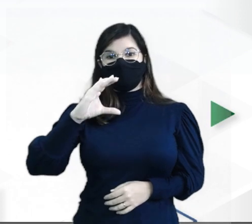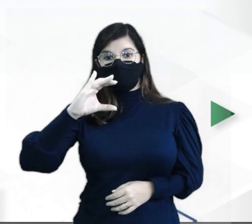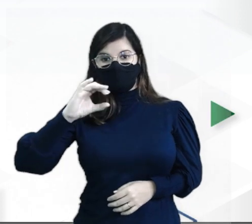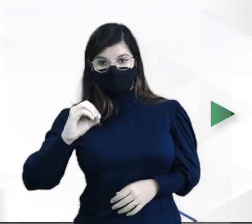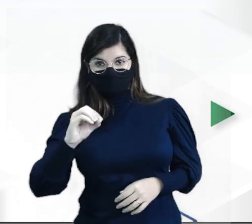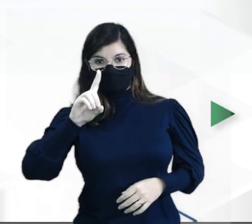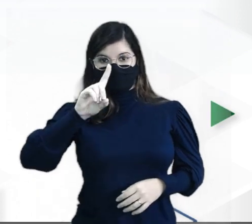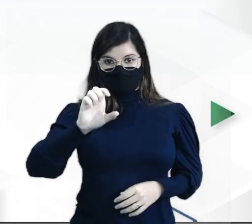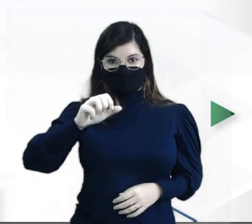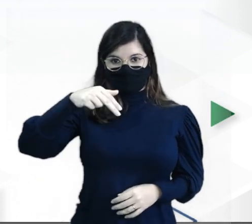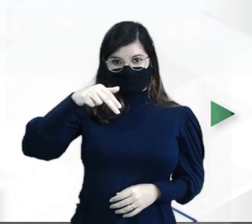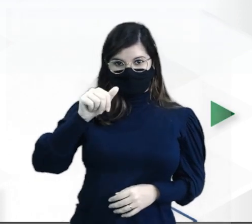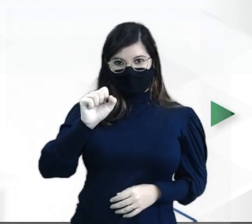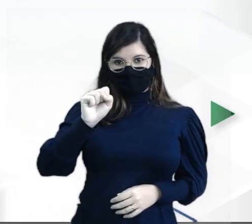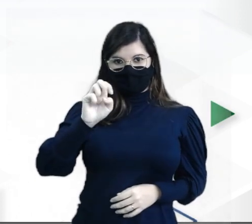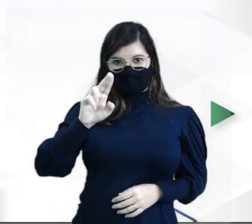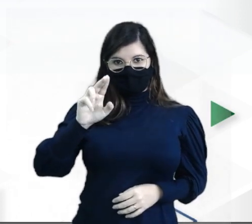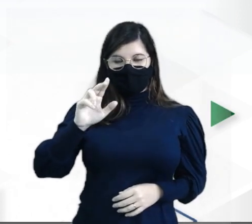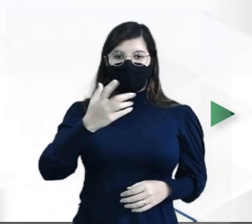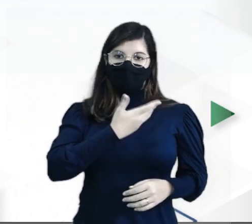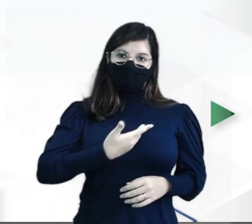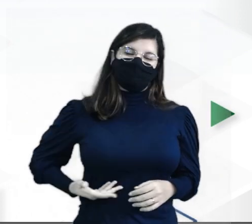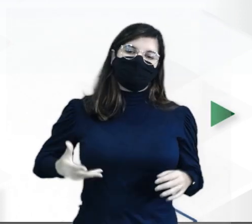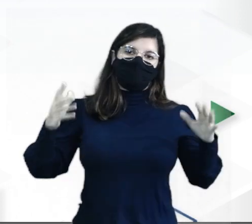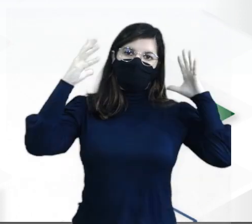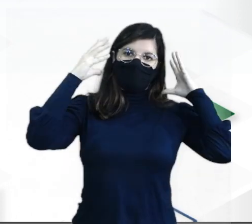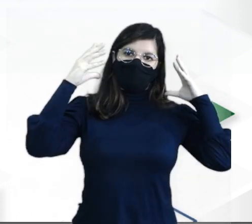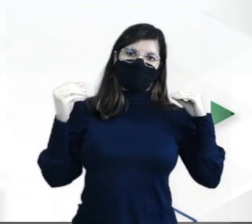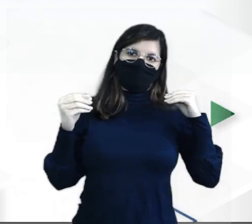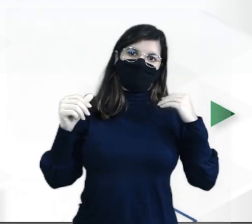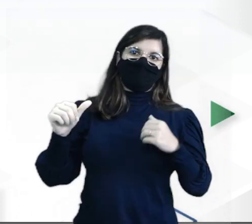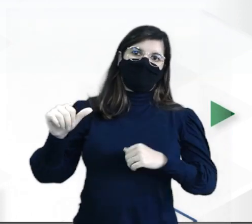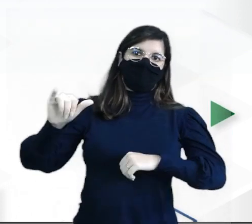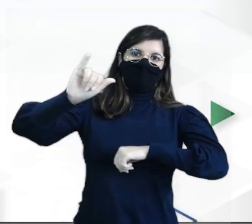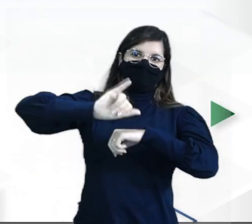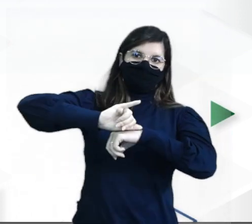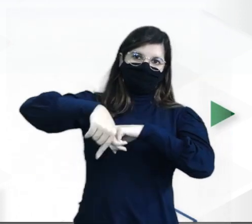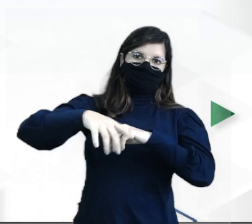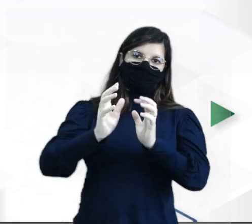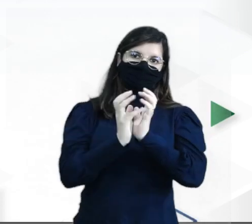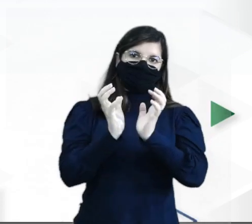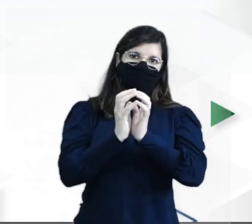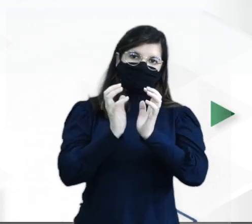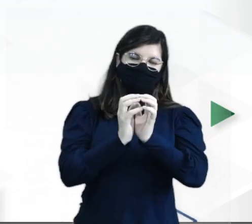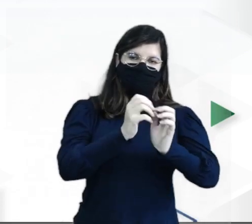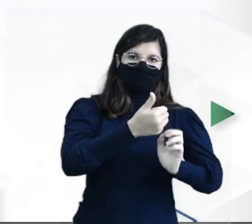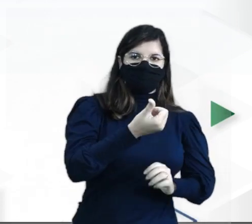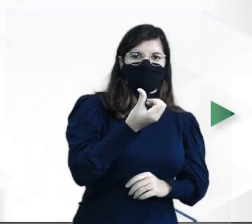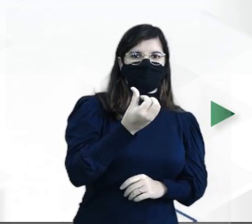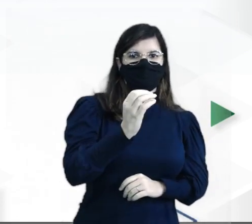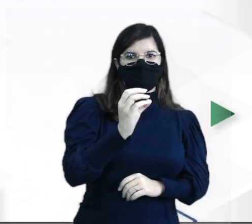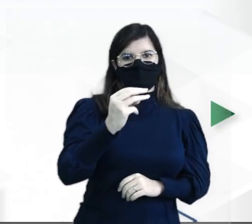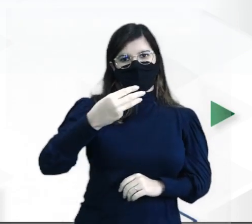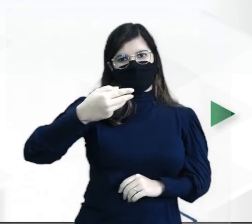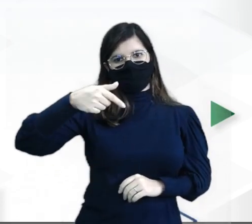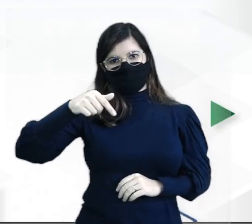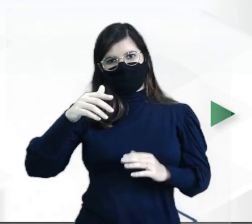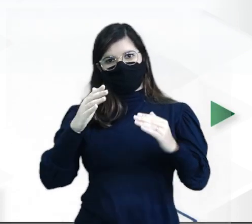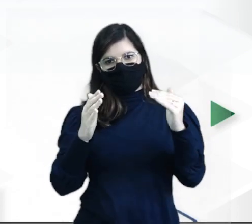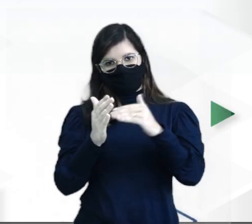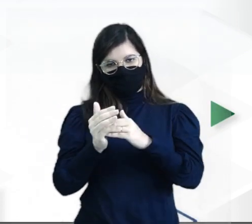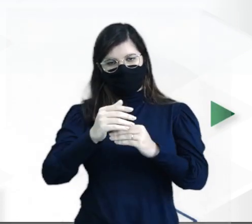governou a colônia Holandesa no nordeste do Brasil com a capital em Recife de 1637